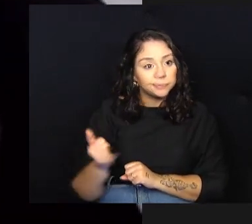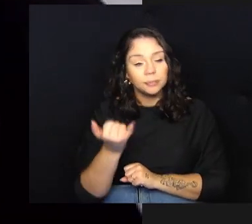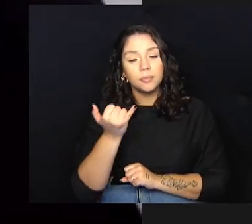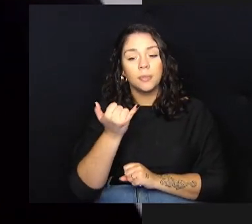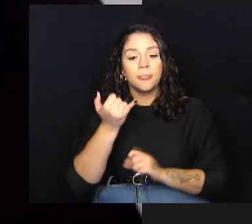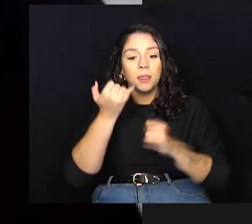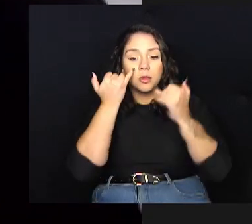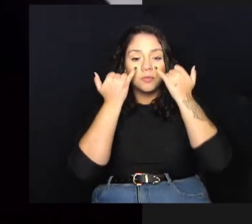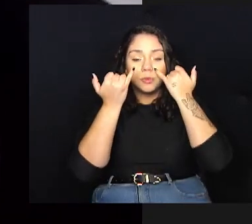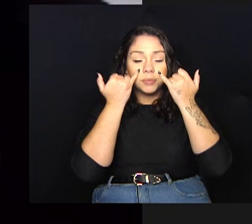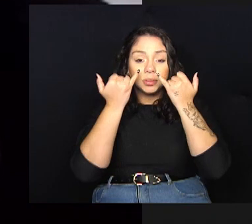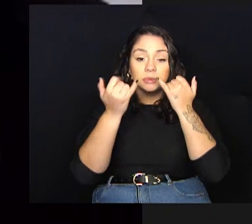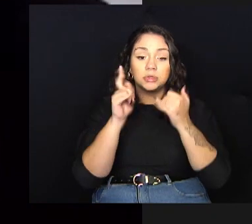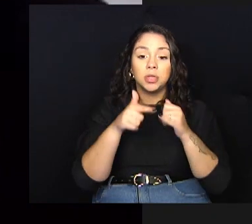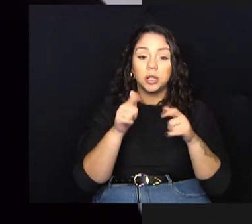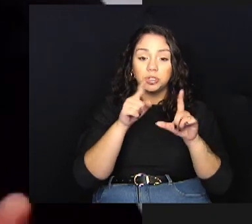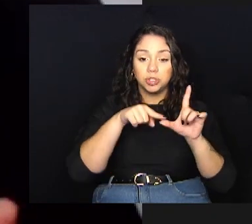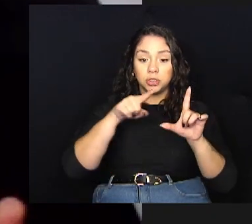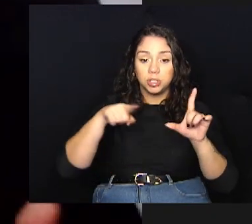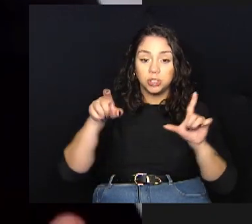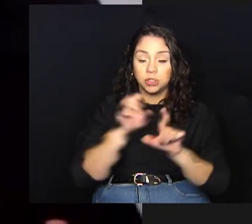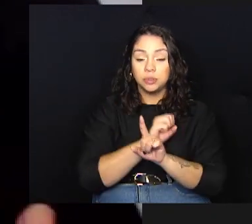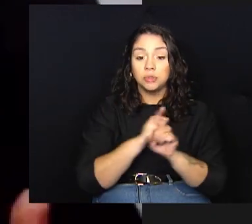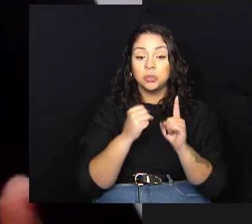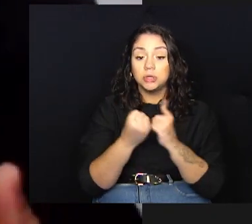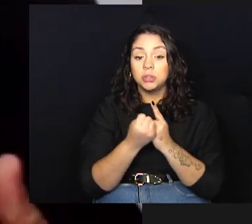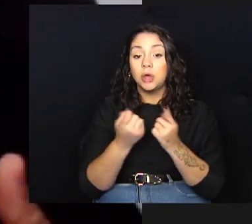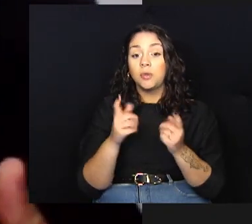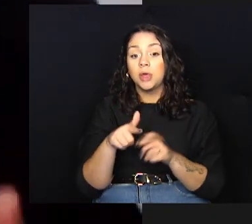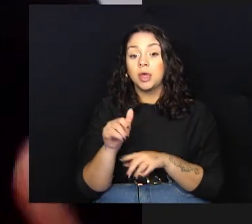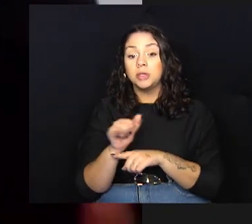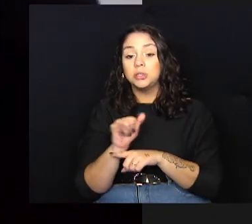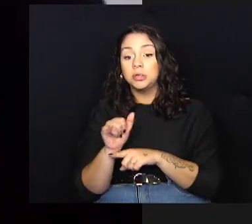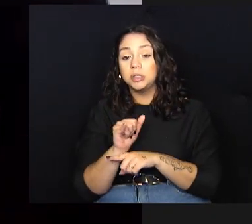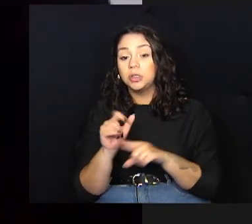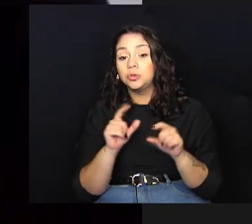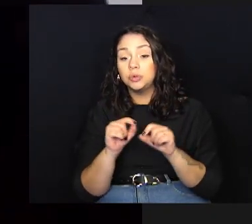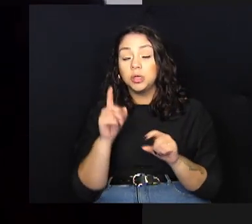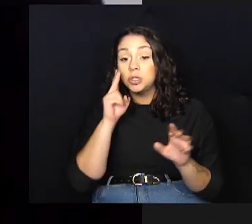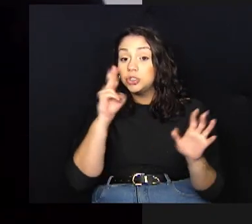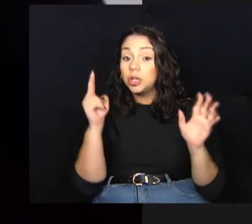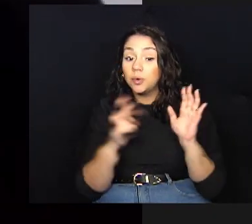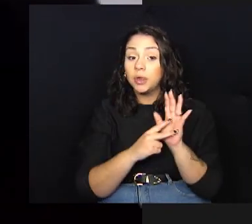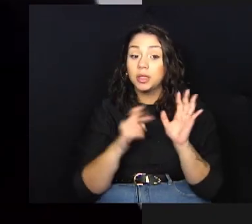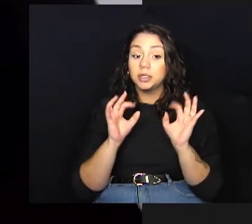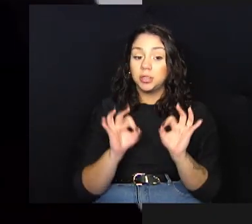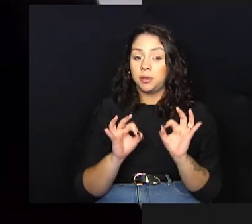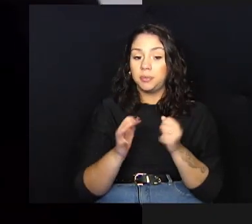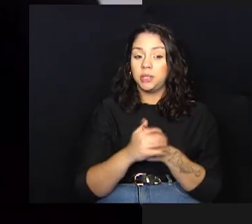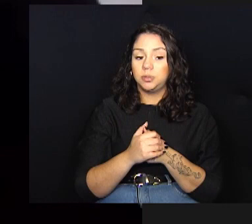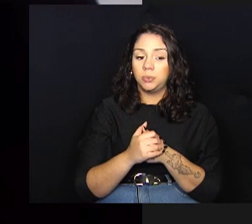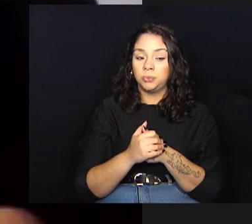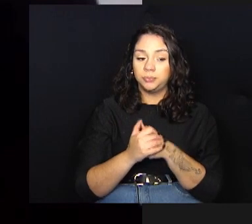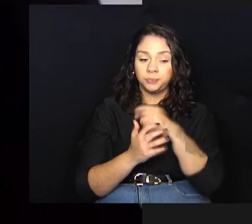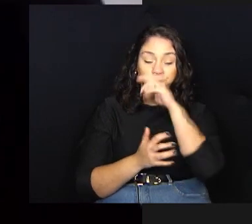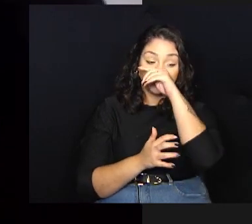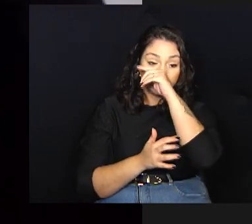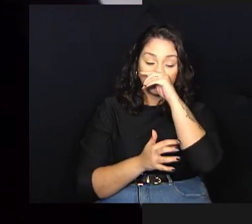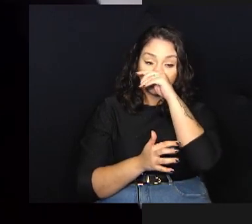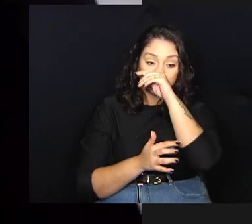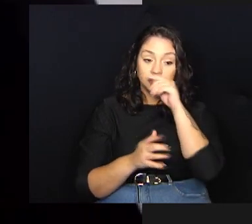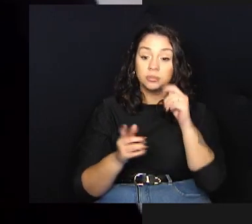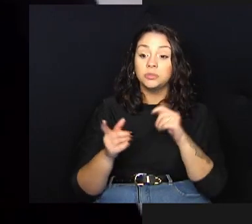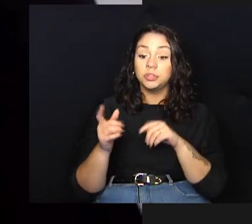informações das estatísticas sociais como forma de reconhecimento né como forma de fazer